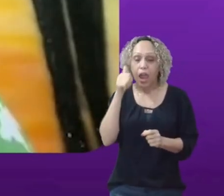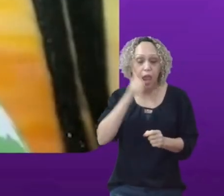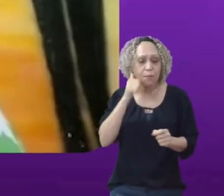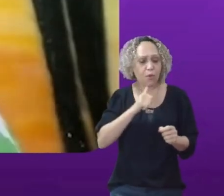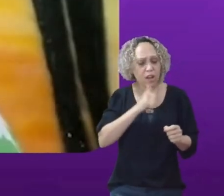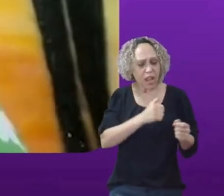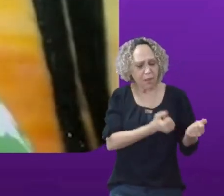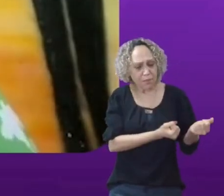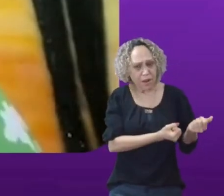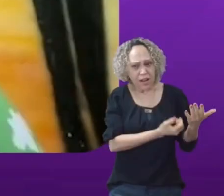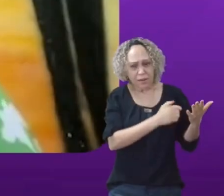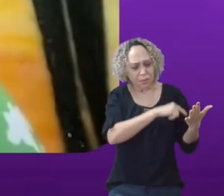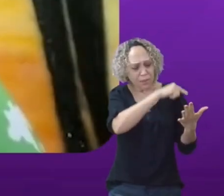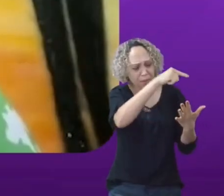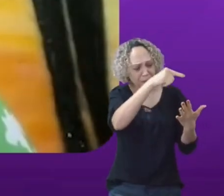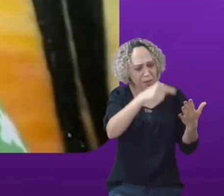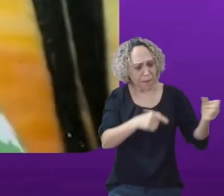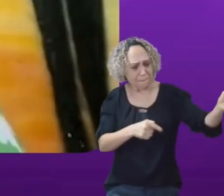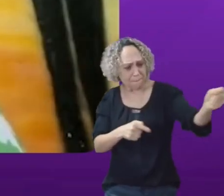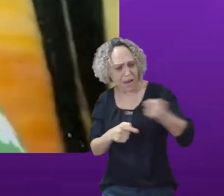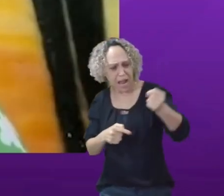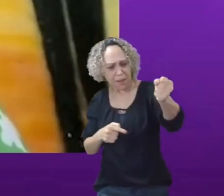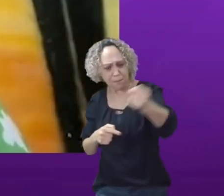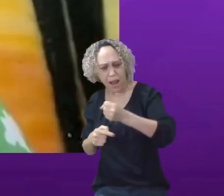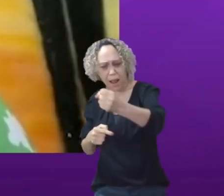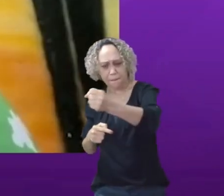mulher, a política de transformação.